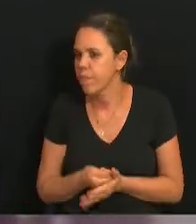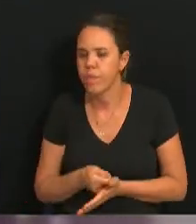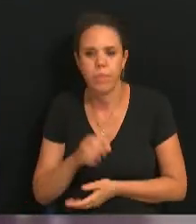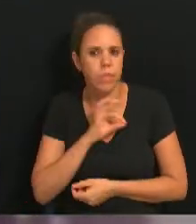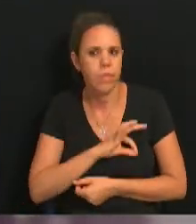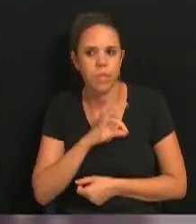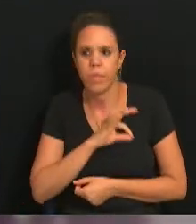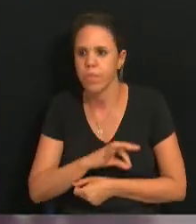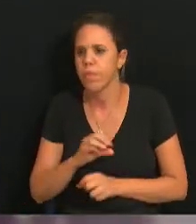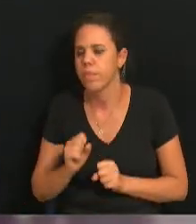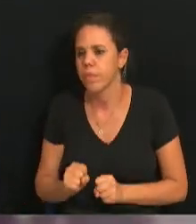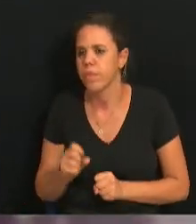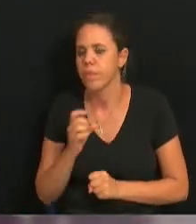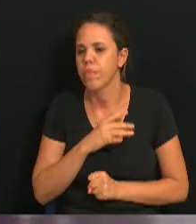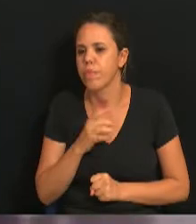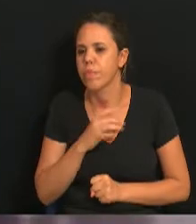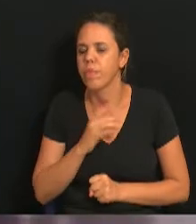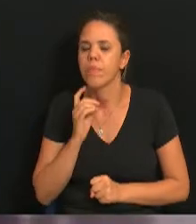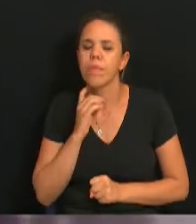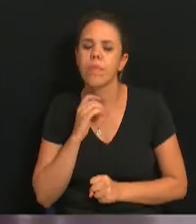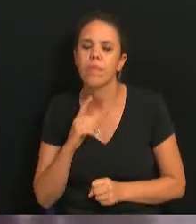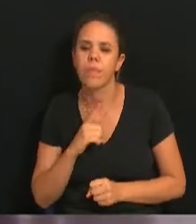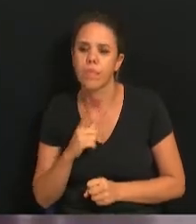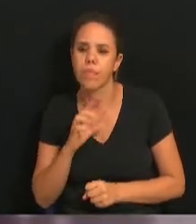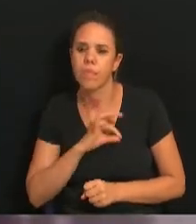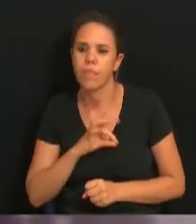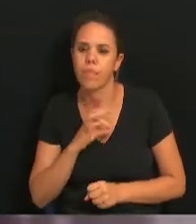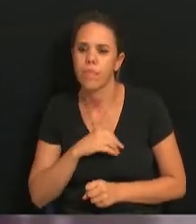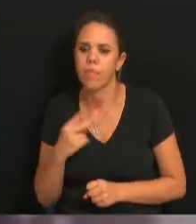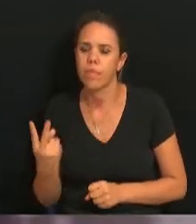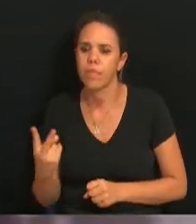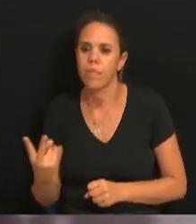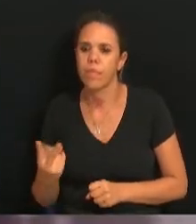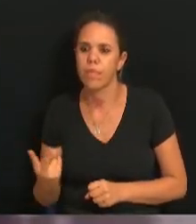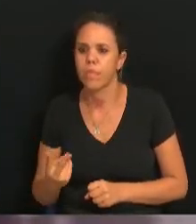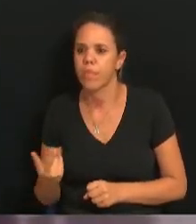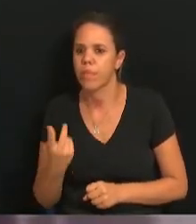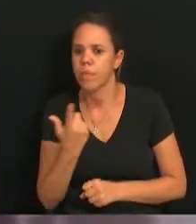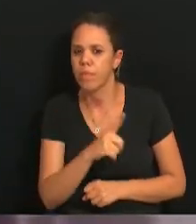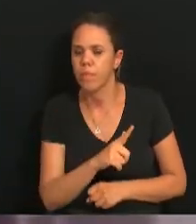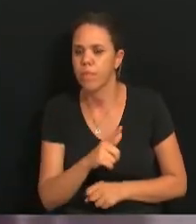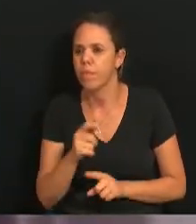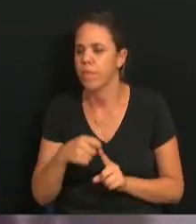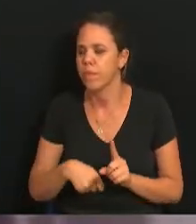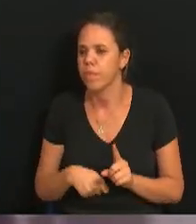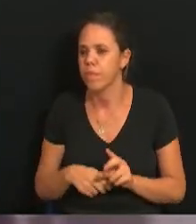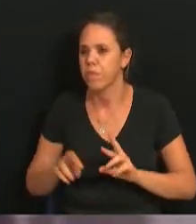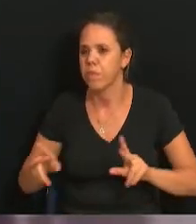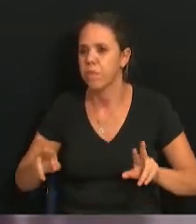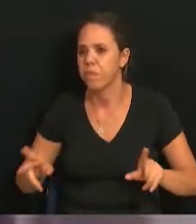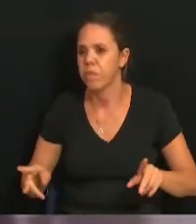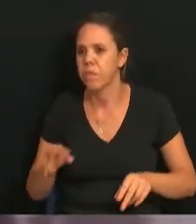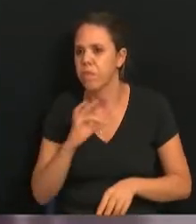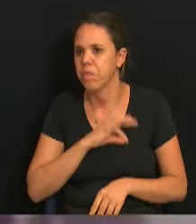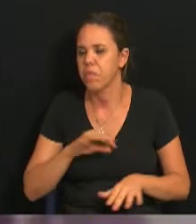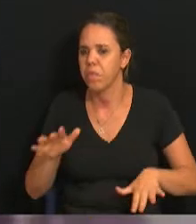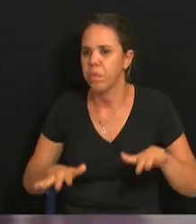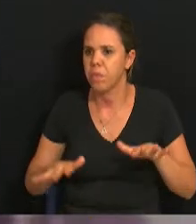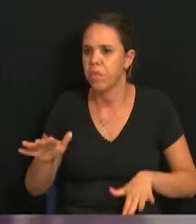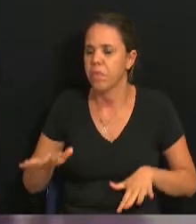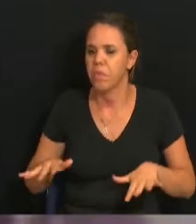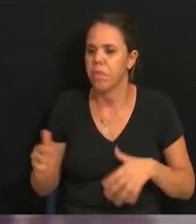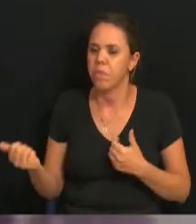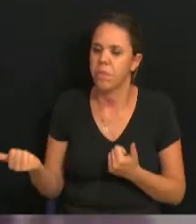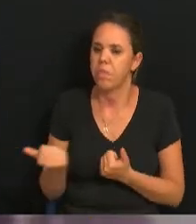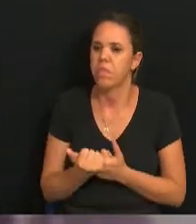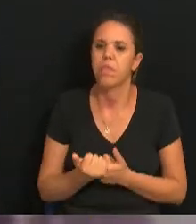né? Pode ter meses que nós temos um salário num valor, e no outro mês um salário em outro valor, dependendo do que a gente substitui ou